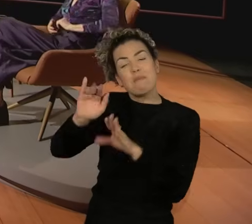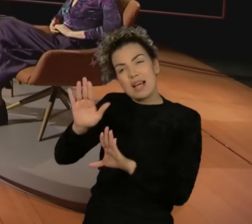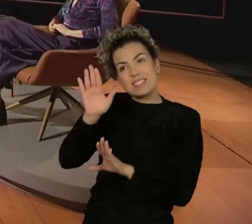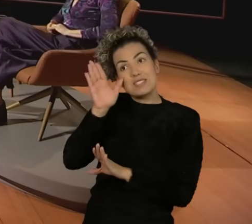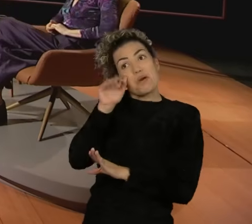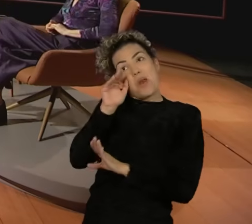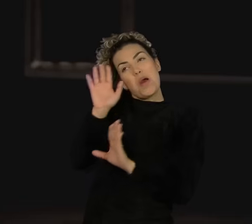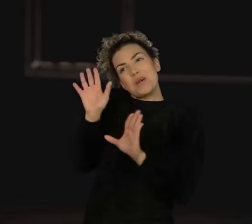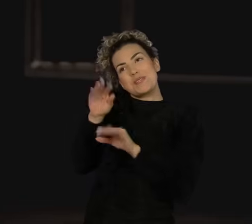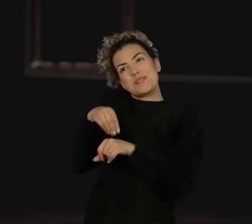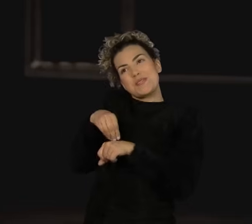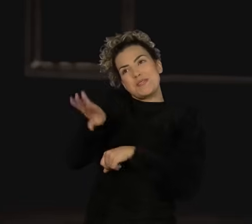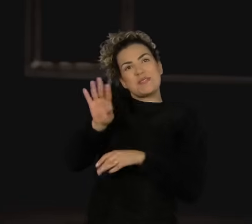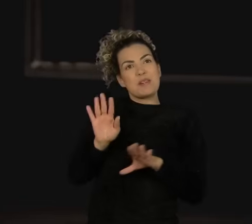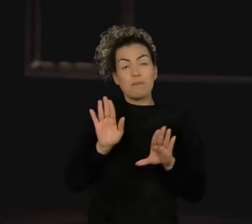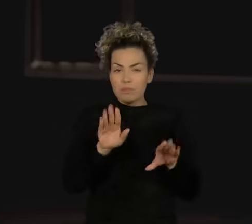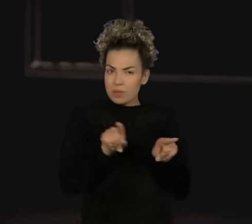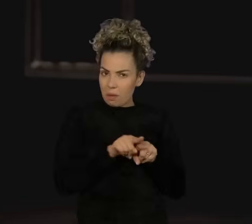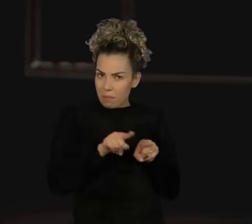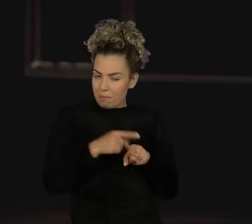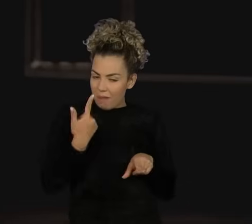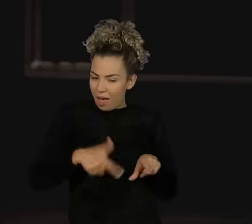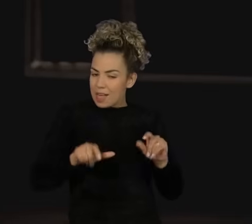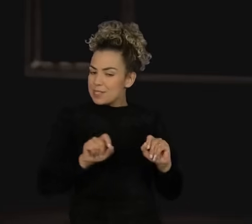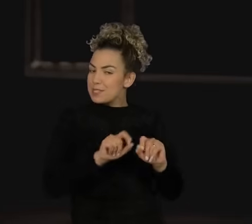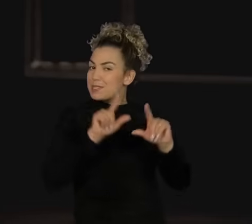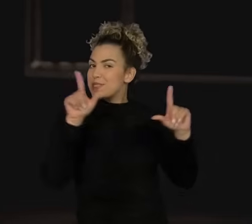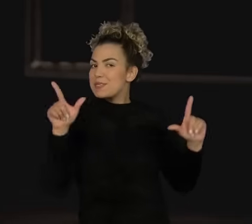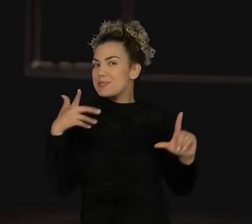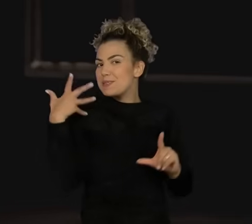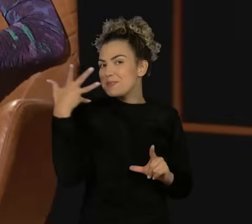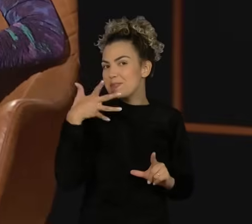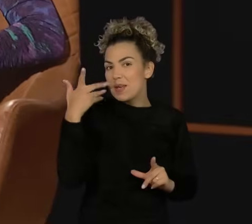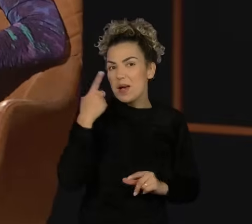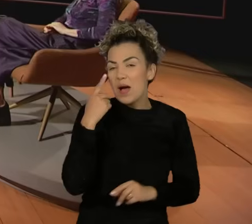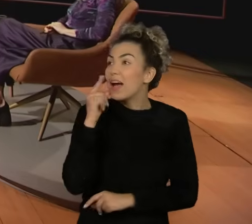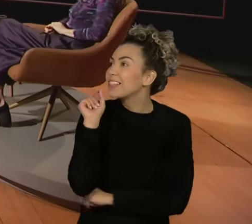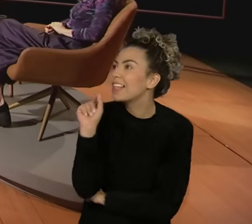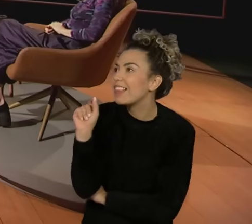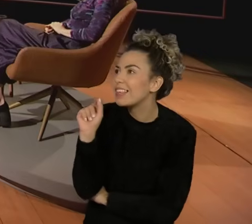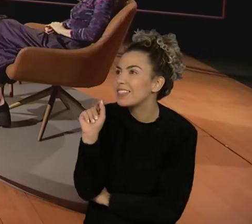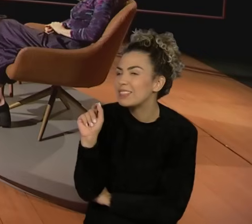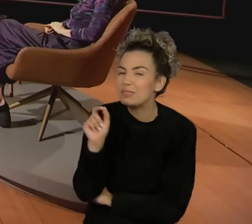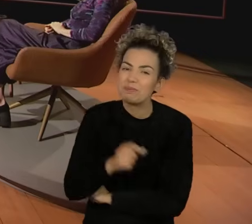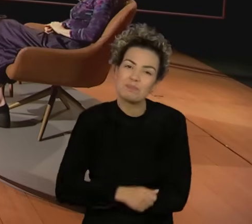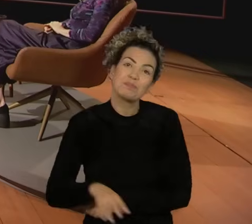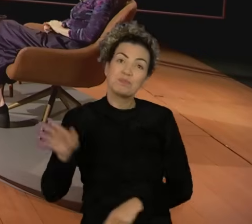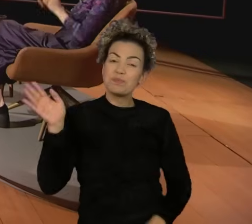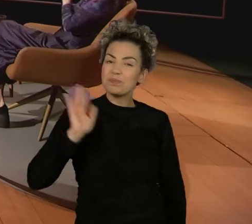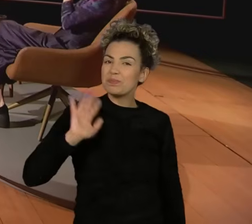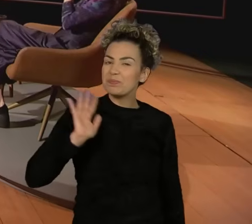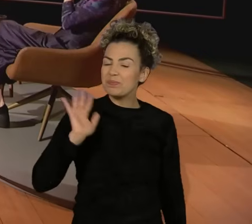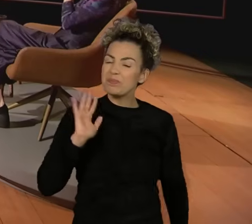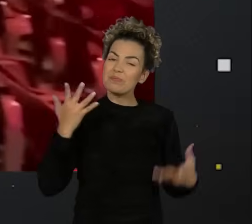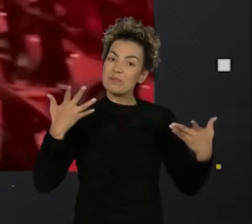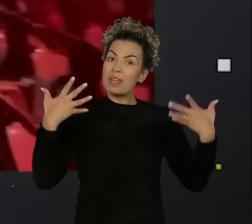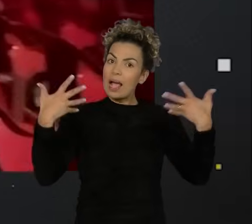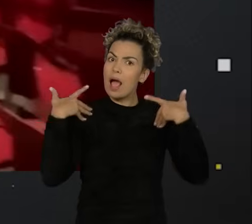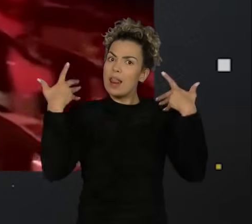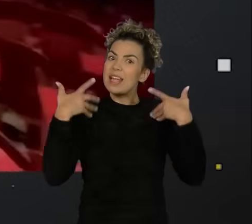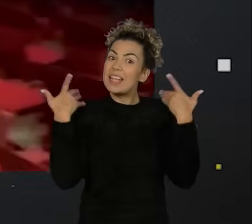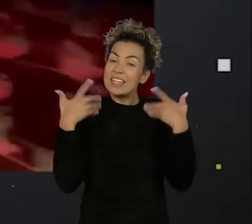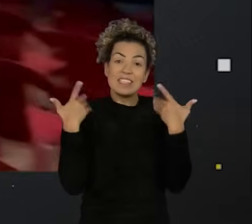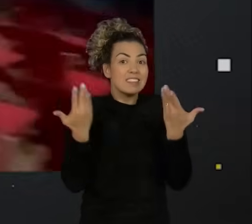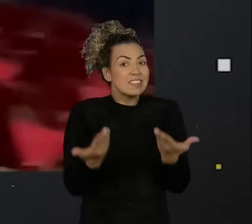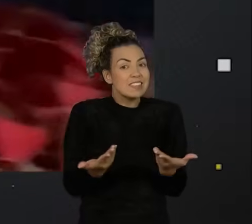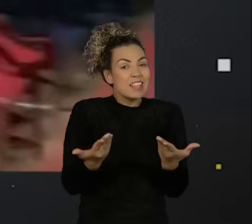curiosidade. Antes disso, tem alguém do Faroeste aqui para falar com você. Ai, né? Que amor, quem? Oi, Mel. Que alegria poder estar aqui com você